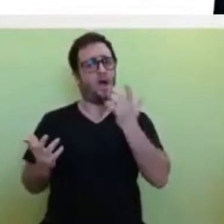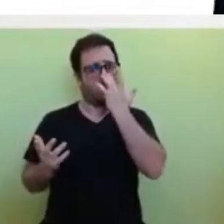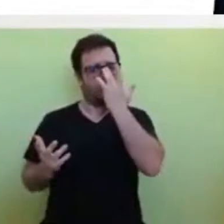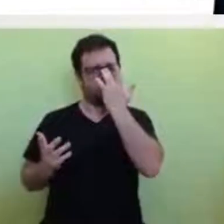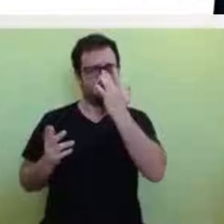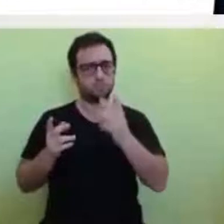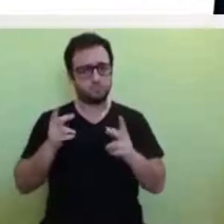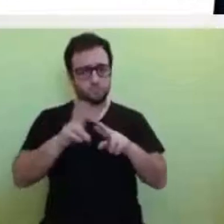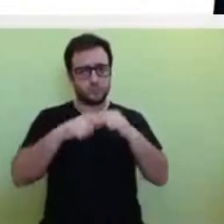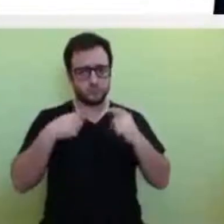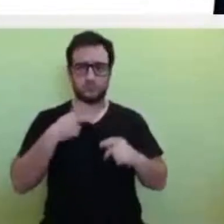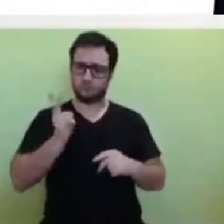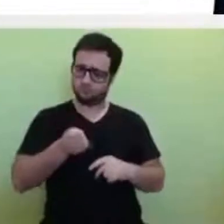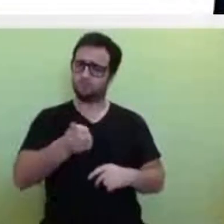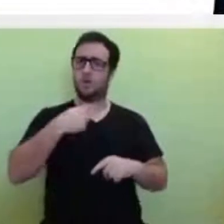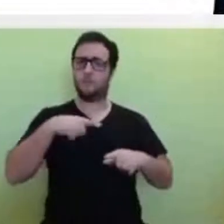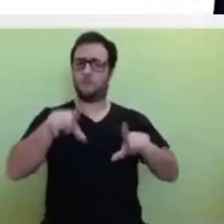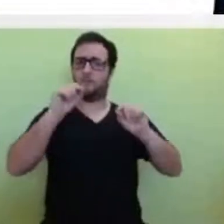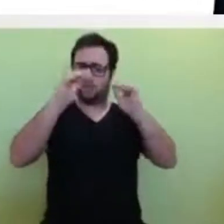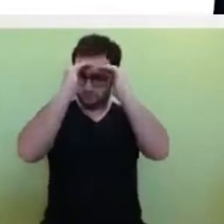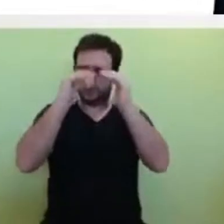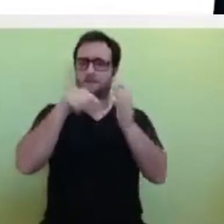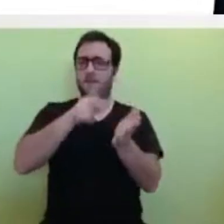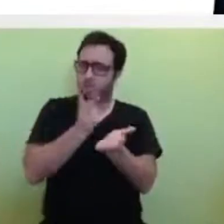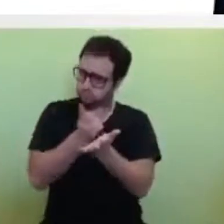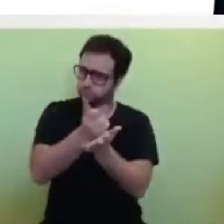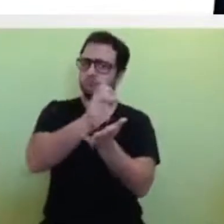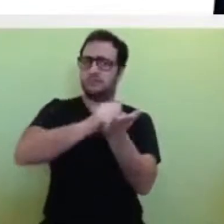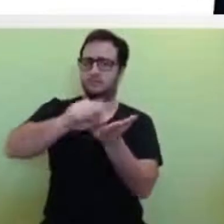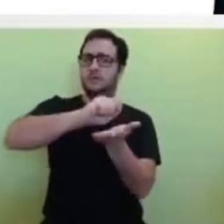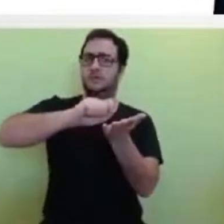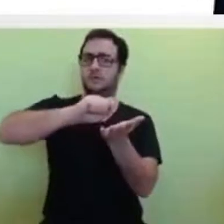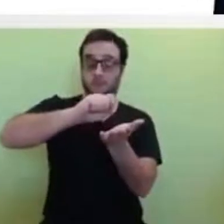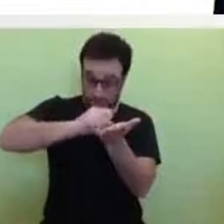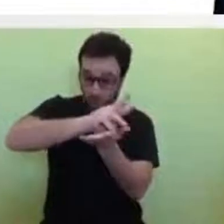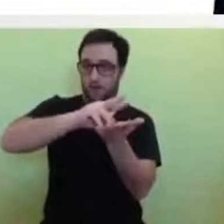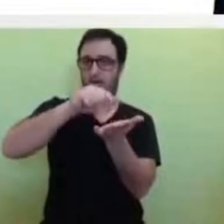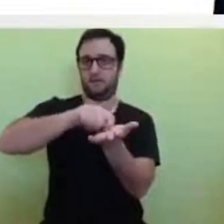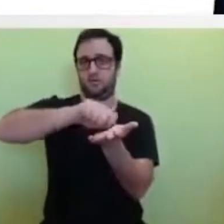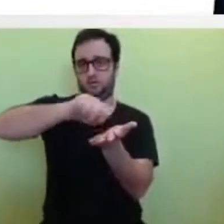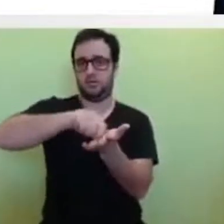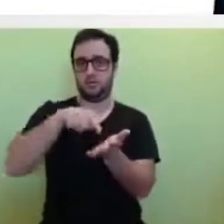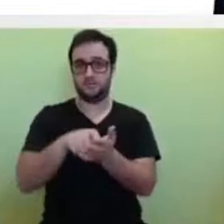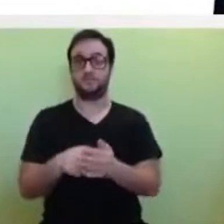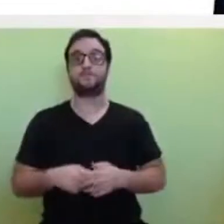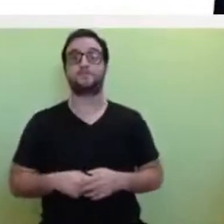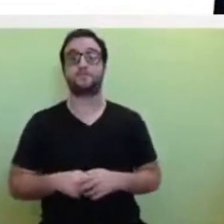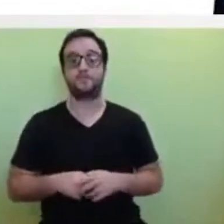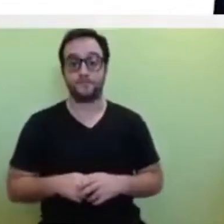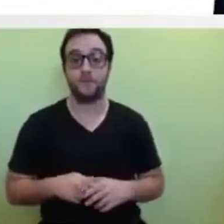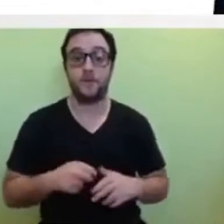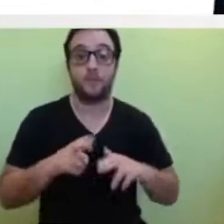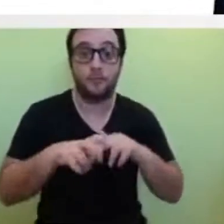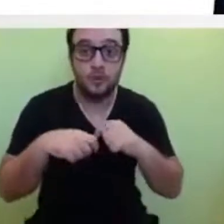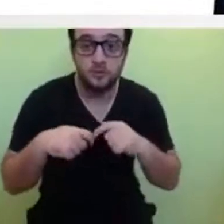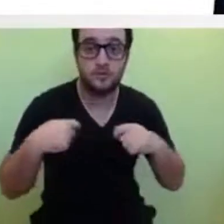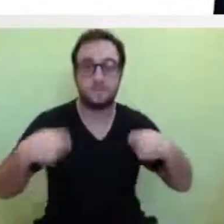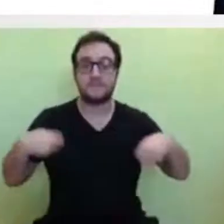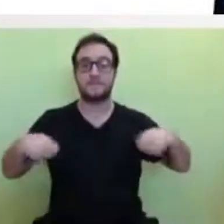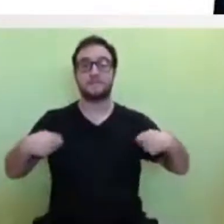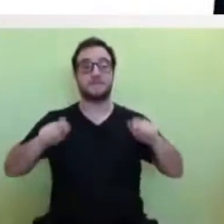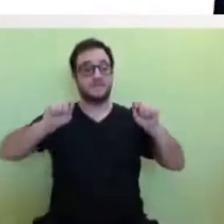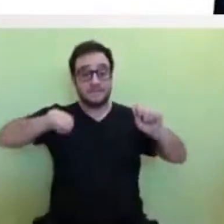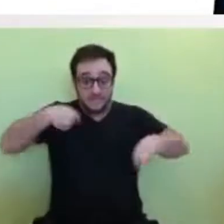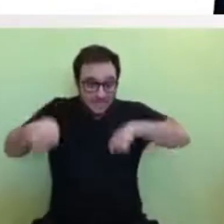para que a escrita aconteça vai ser necessário padronizar como os sinais realmente são sinalizados. E isso não apaga as